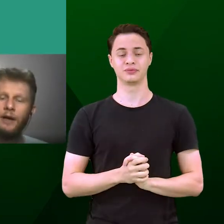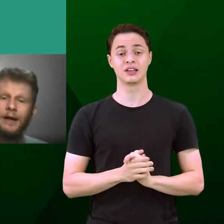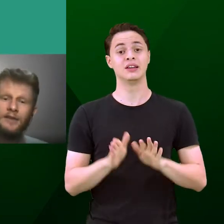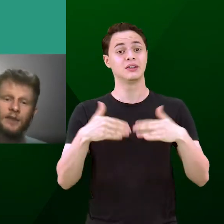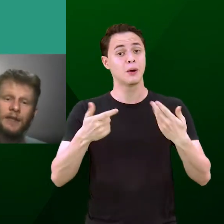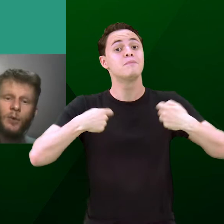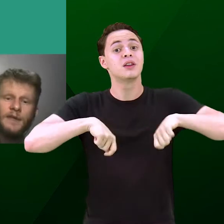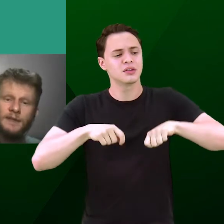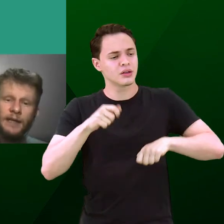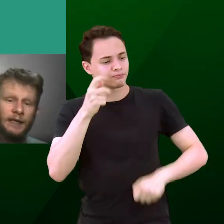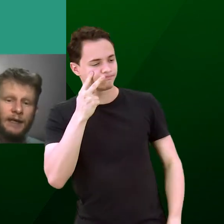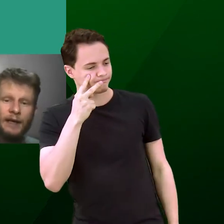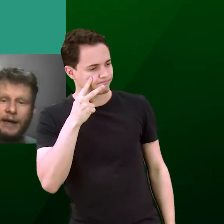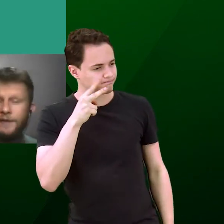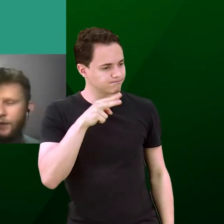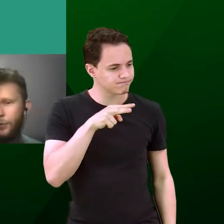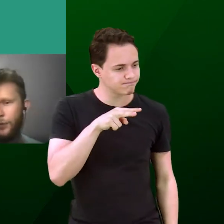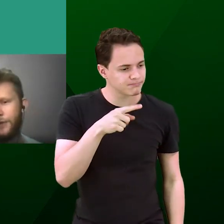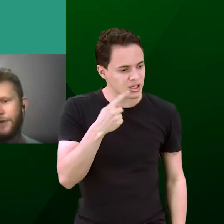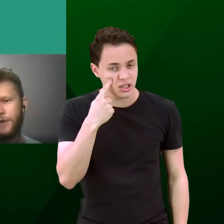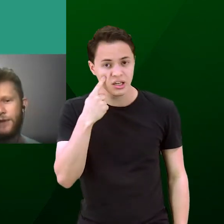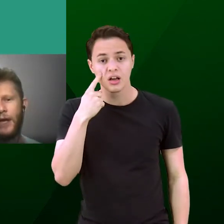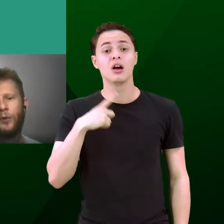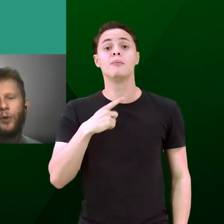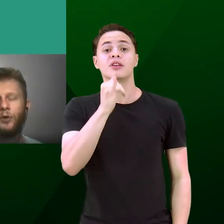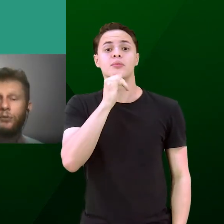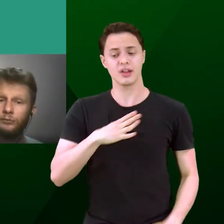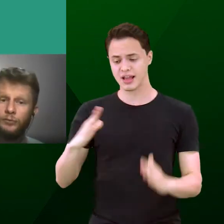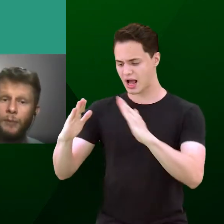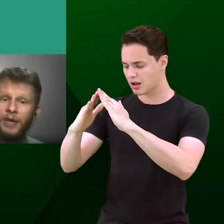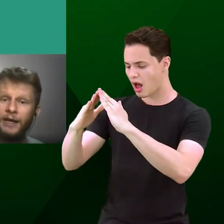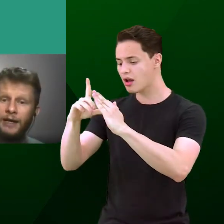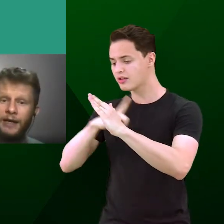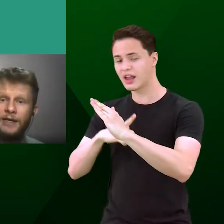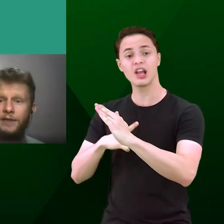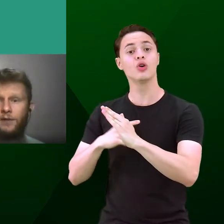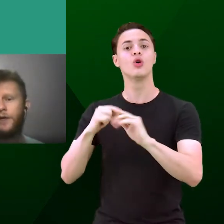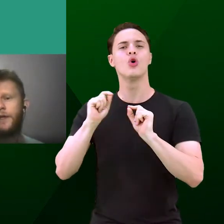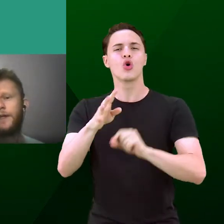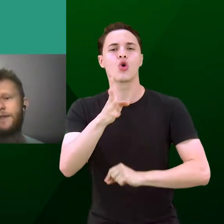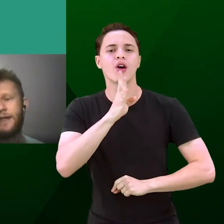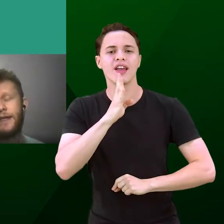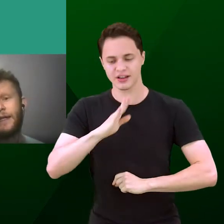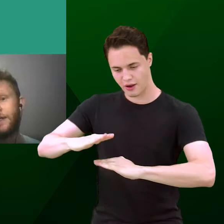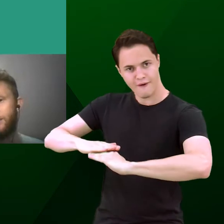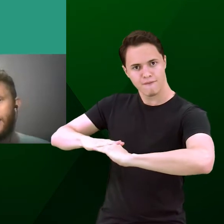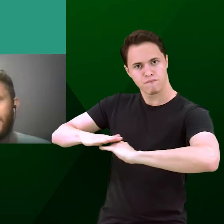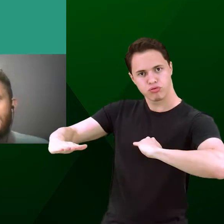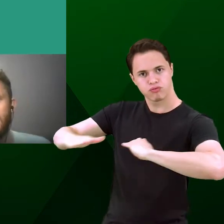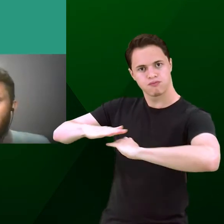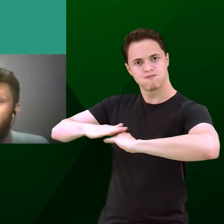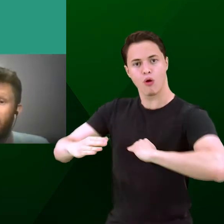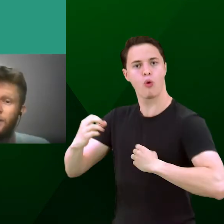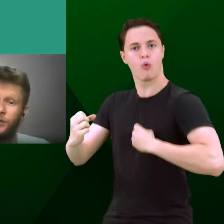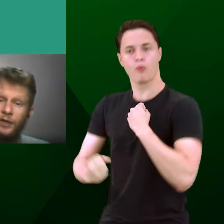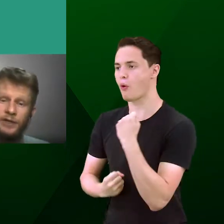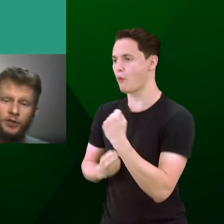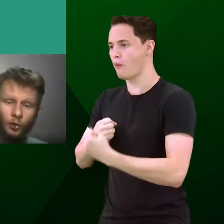uma sensação de bem-estar, nos auxiliam a dormir melhor, né? Aumenta o nosso metabolismo,